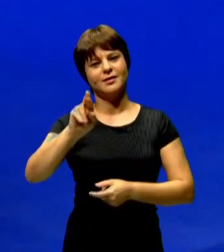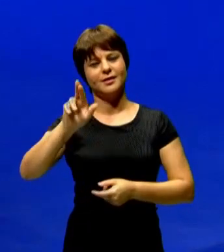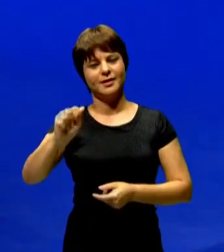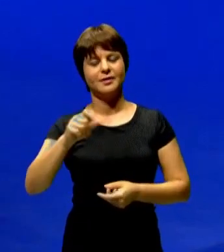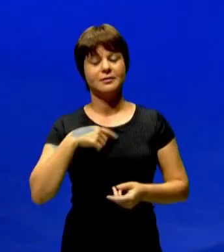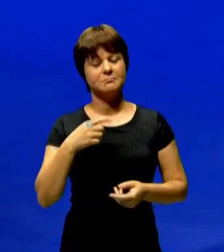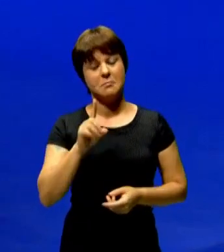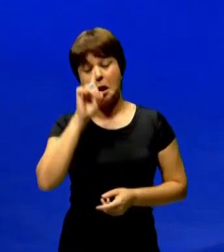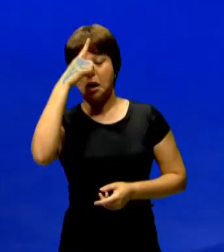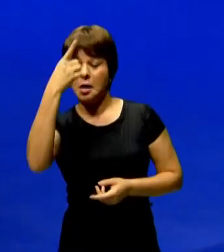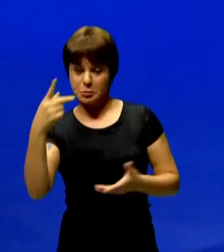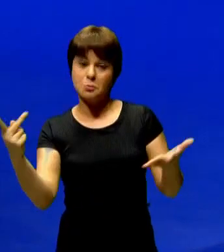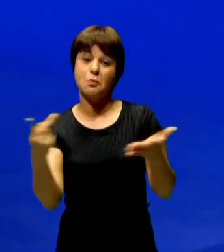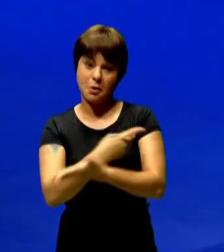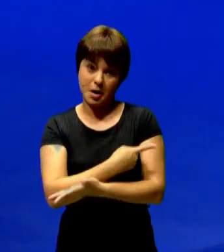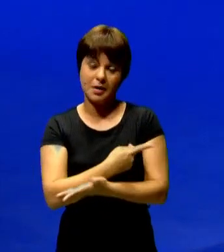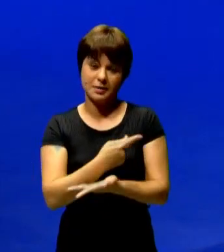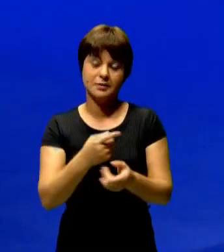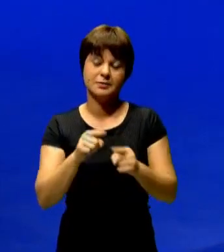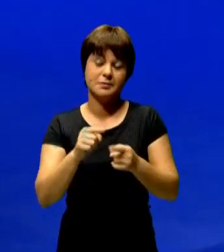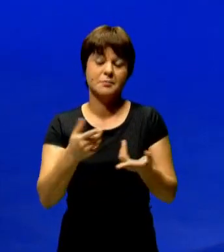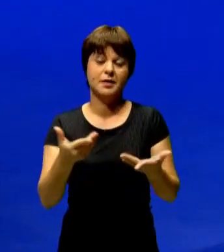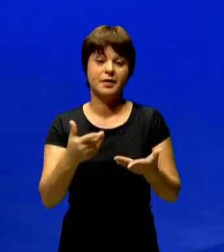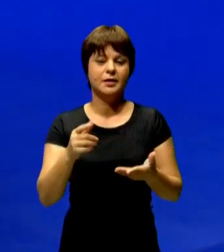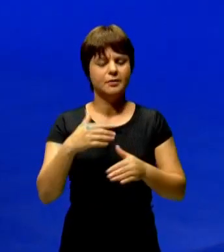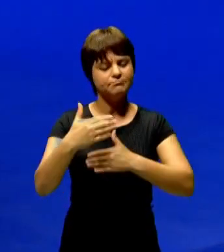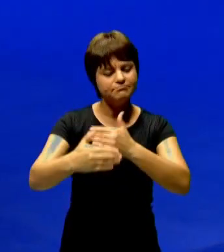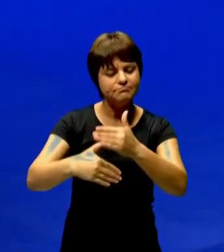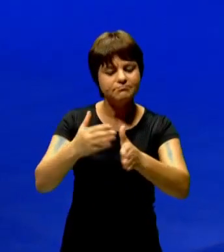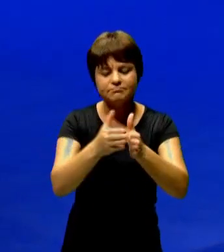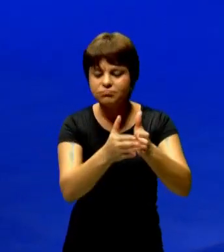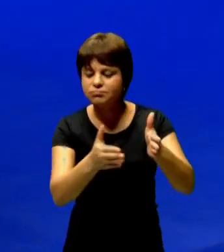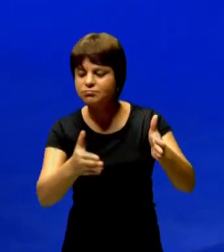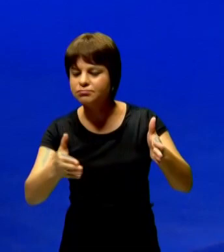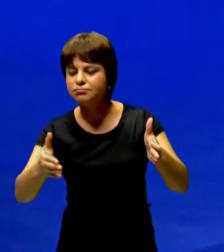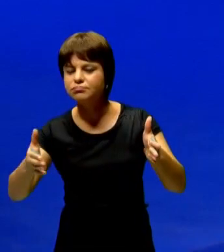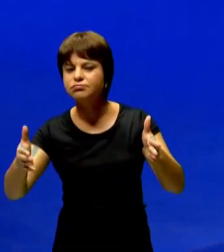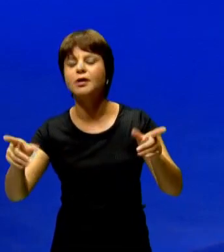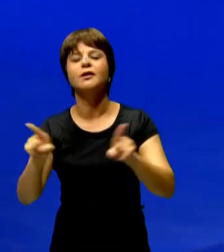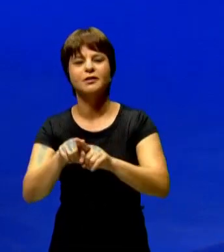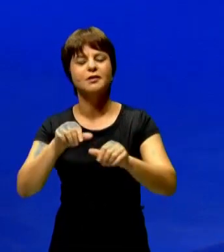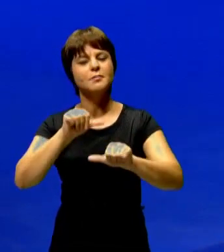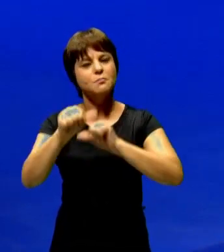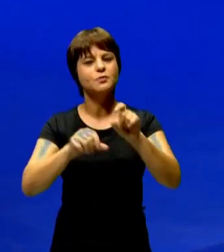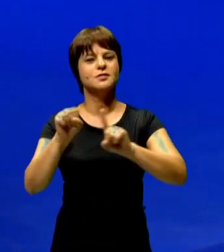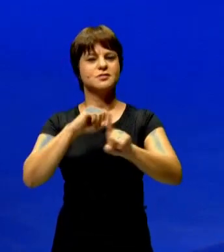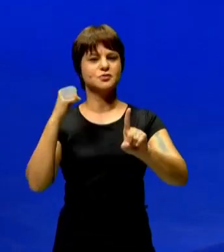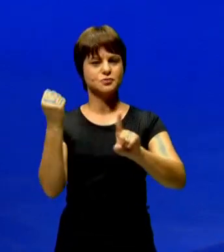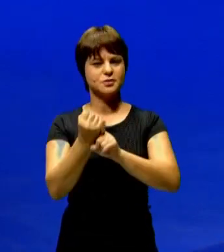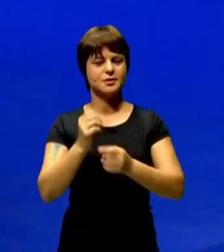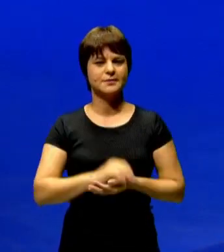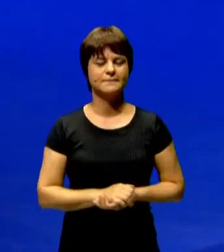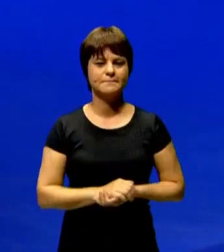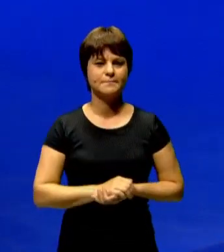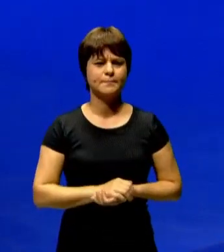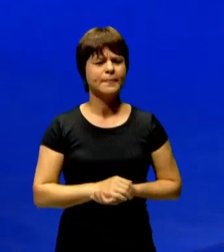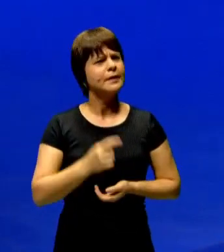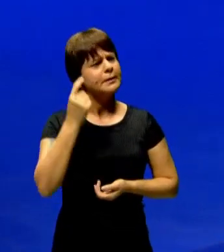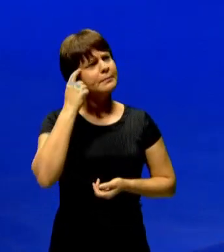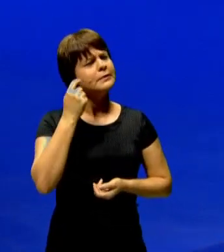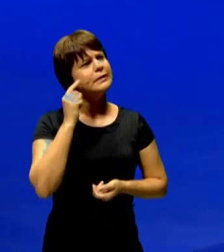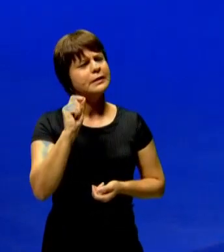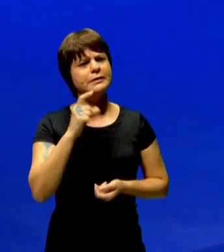tanto naturais, num primeiro momento, obviamente, e a longo prazo, inclusive até sociais. Por exemplo, vamos imaginar que enquanto eu